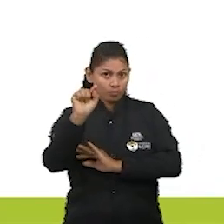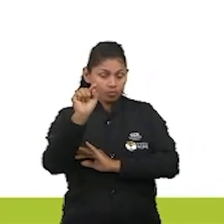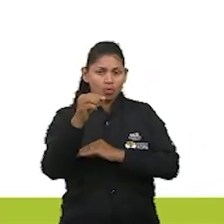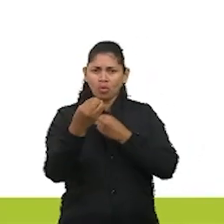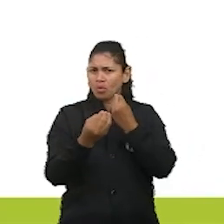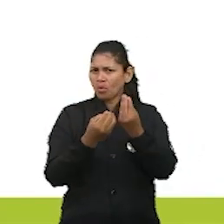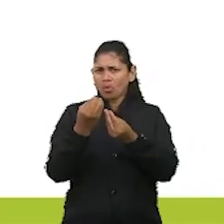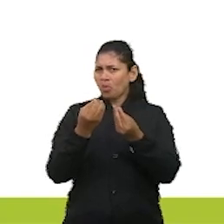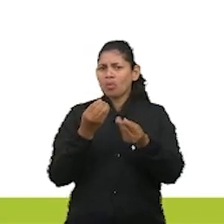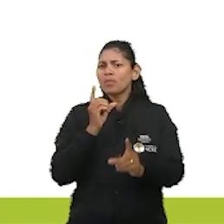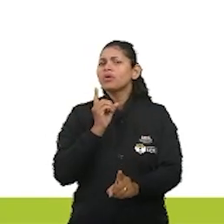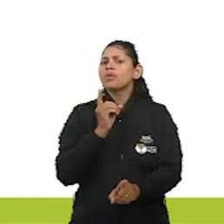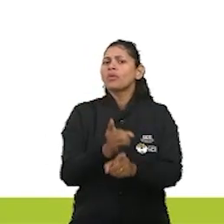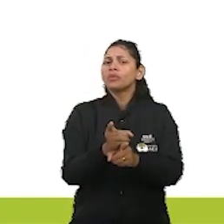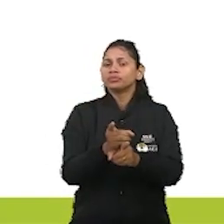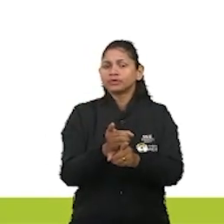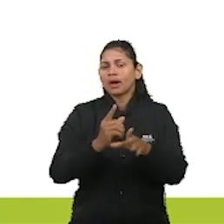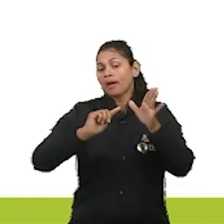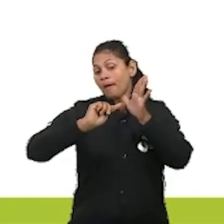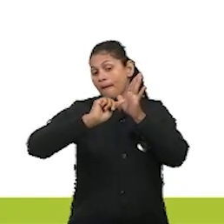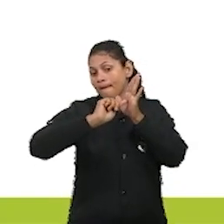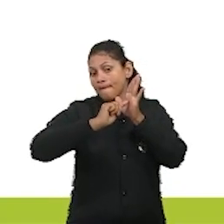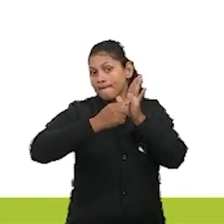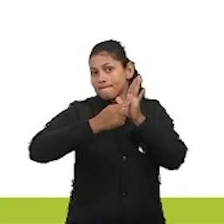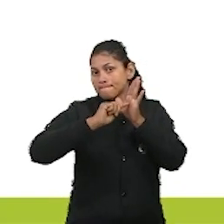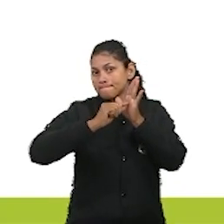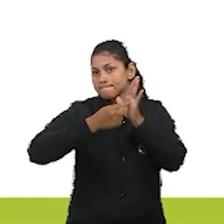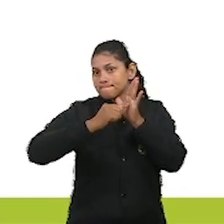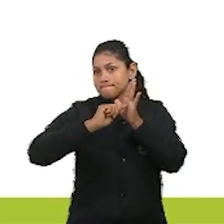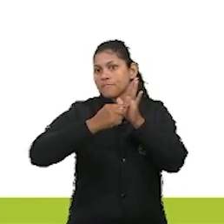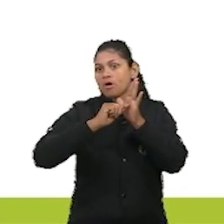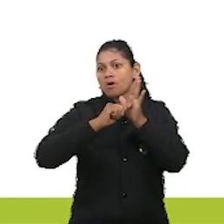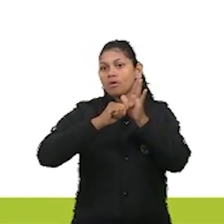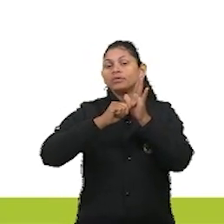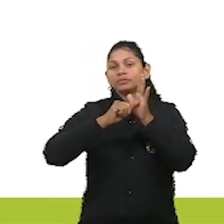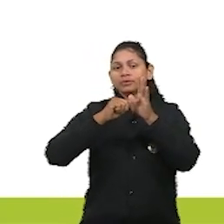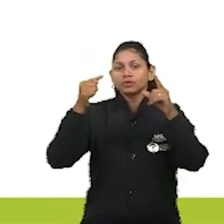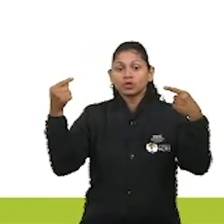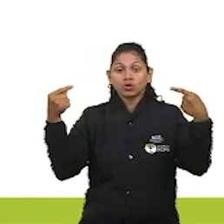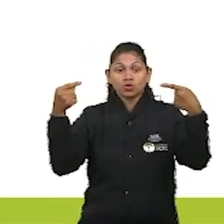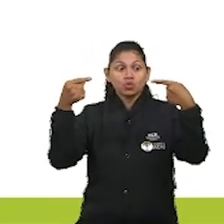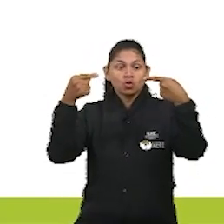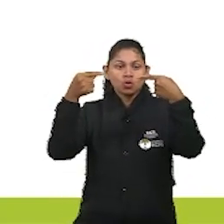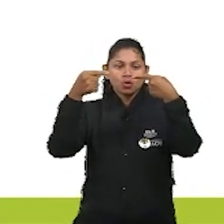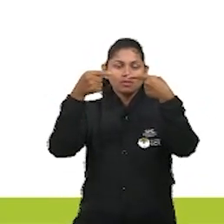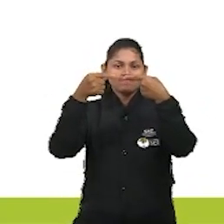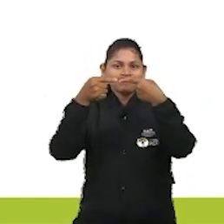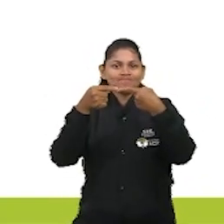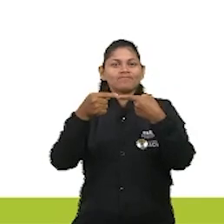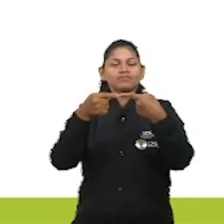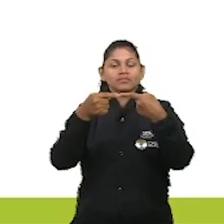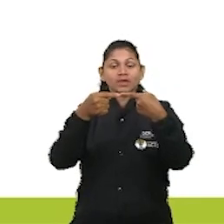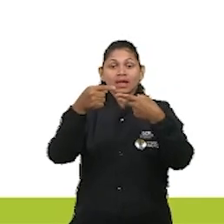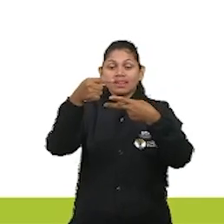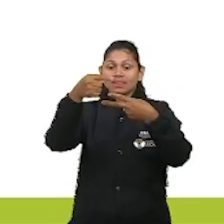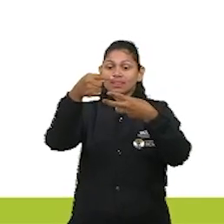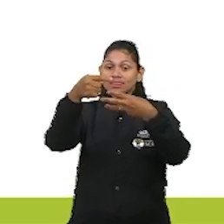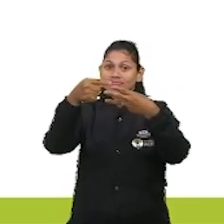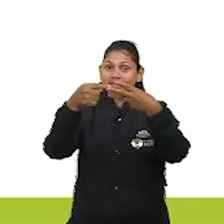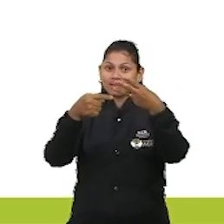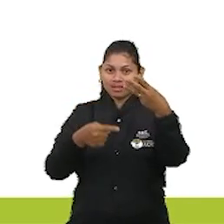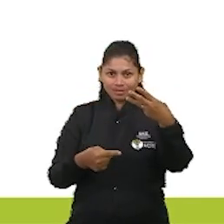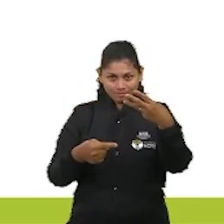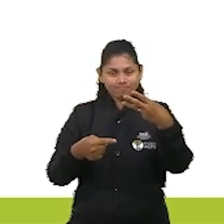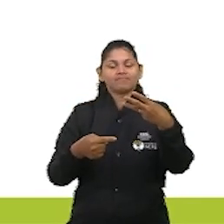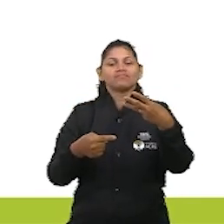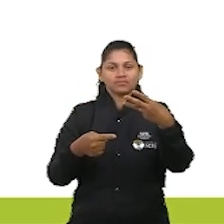nó? O nó é um ponto no circuito onde se conectam no mínimo 3 elementos. São eles que a